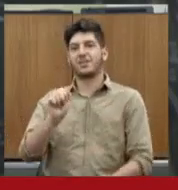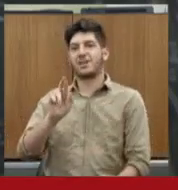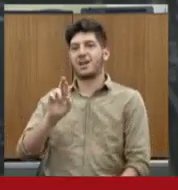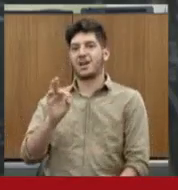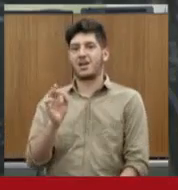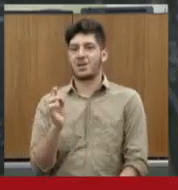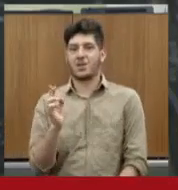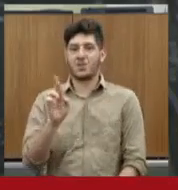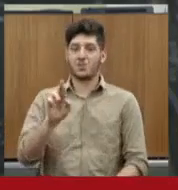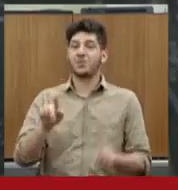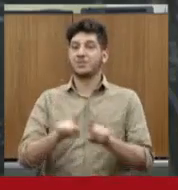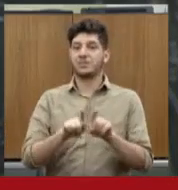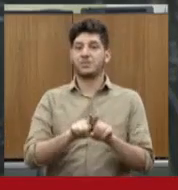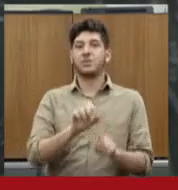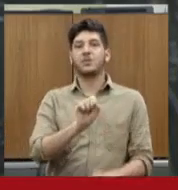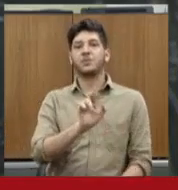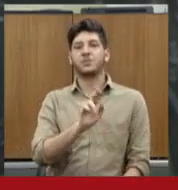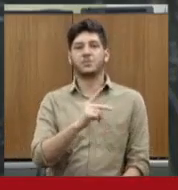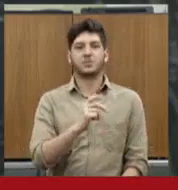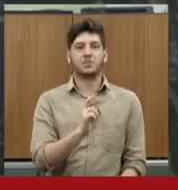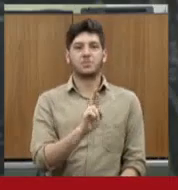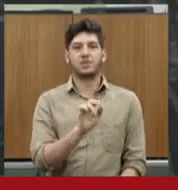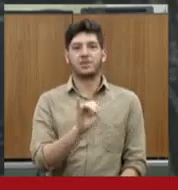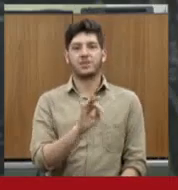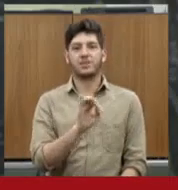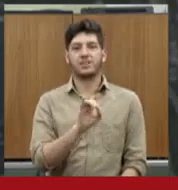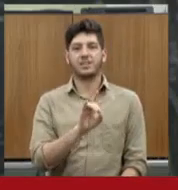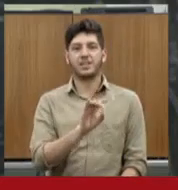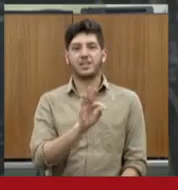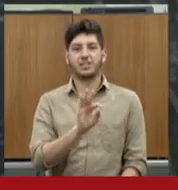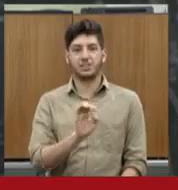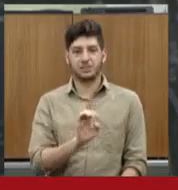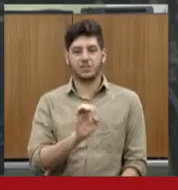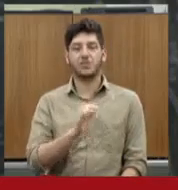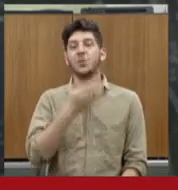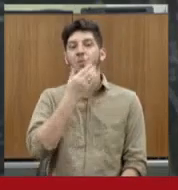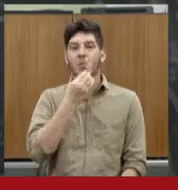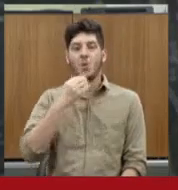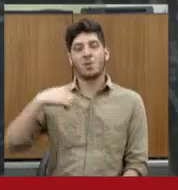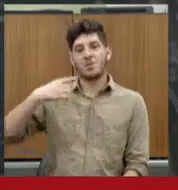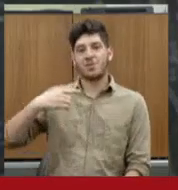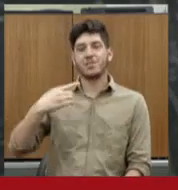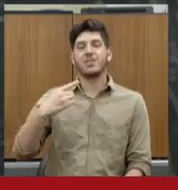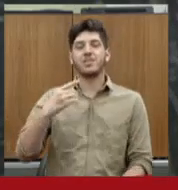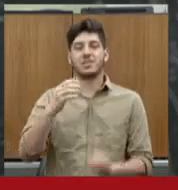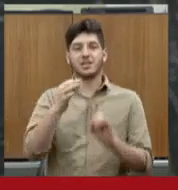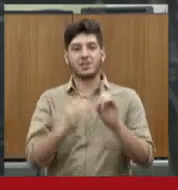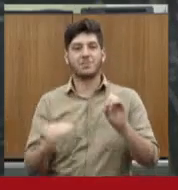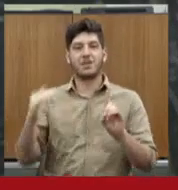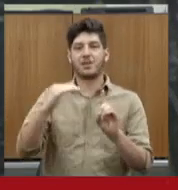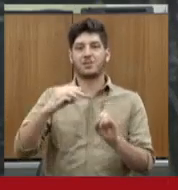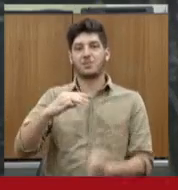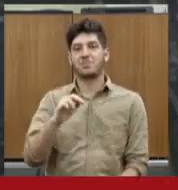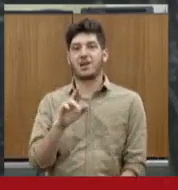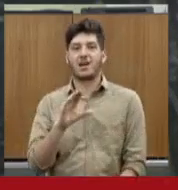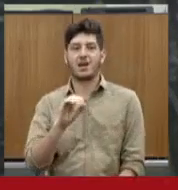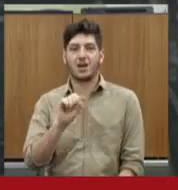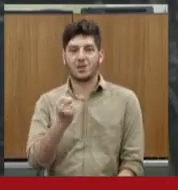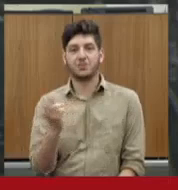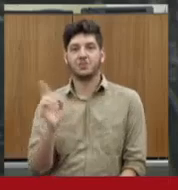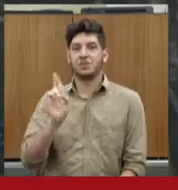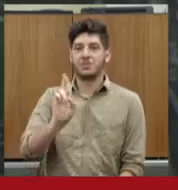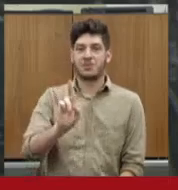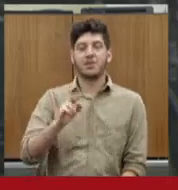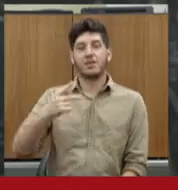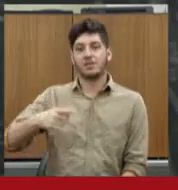senhor superintendente da Memória do Judiciário Mineiro, desembargador Marcos Henrique Caldeira Brant, representando o presidente do Tribunal de Justiça do Estado de Minas